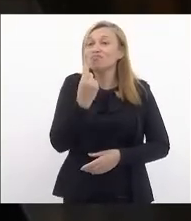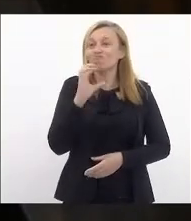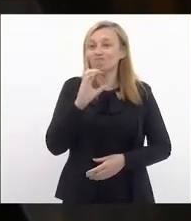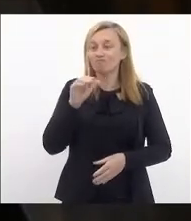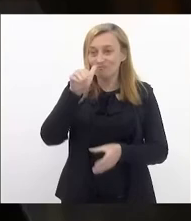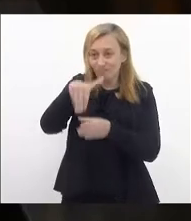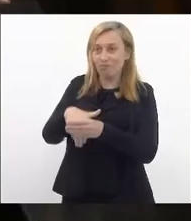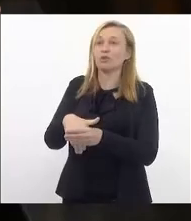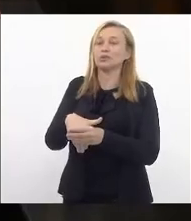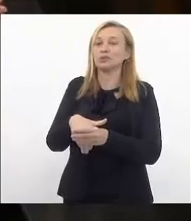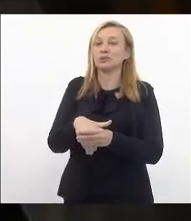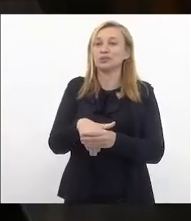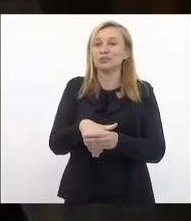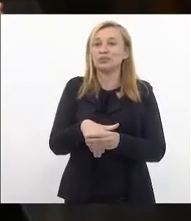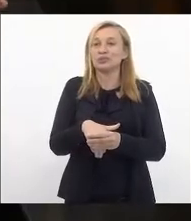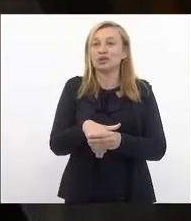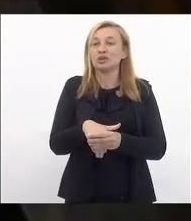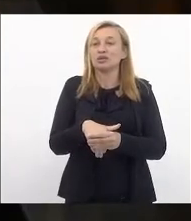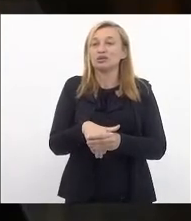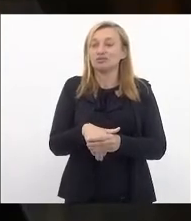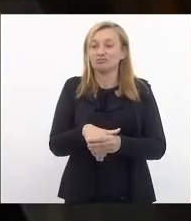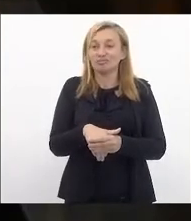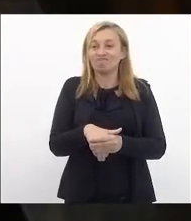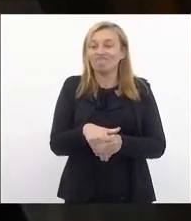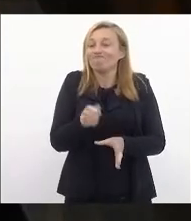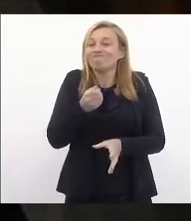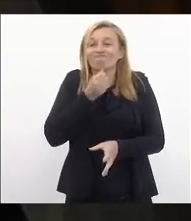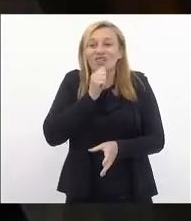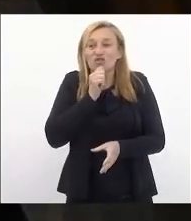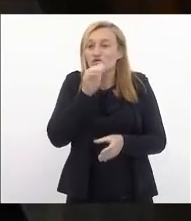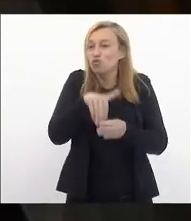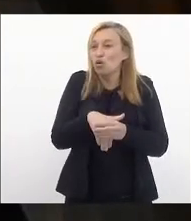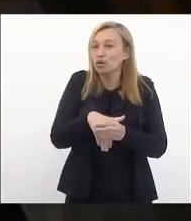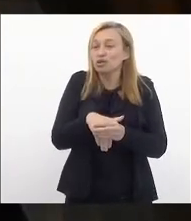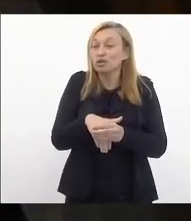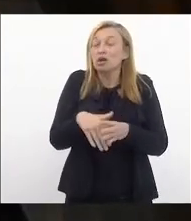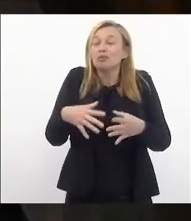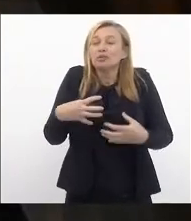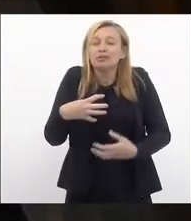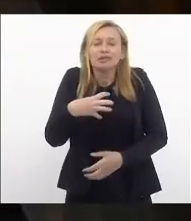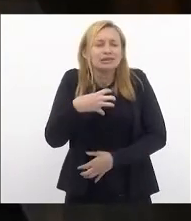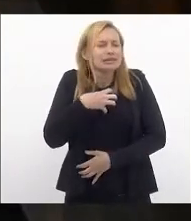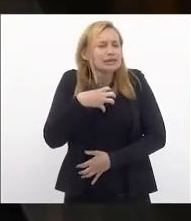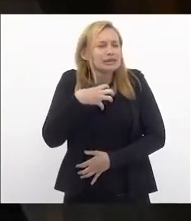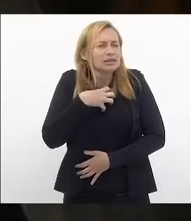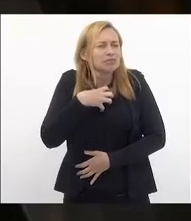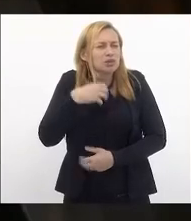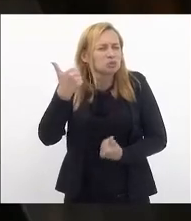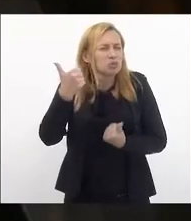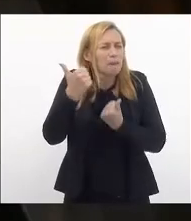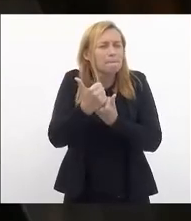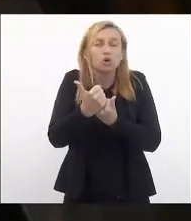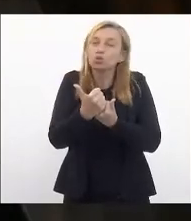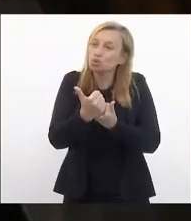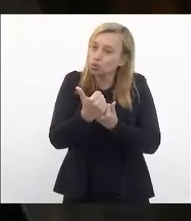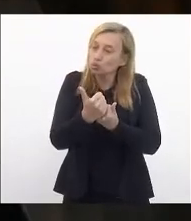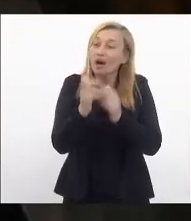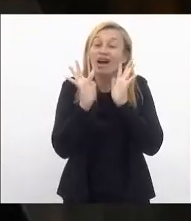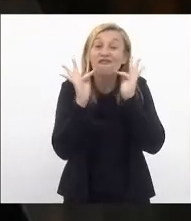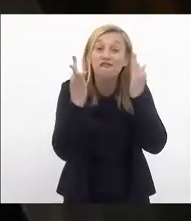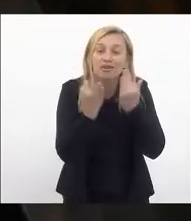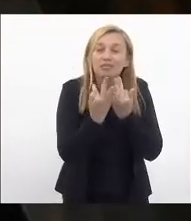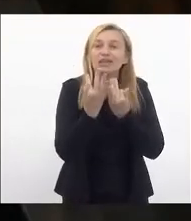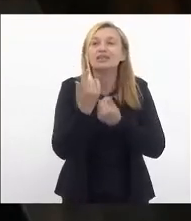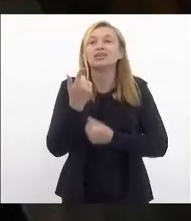torço que até 2022 vocês não tenham voto nenhum fica aqui o meu sentimento e o meu apoio a família